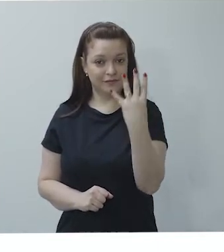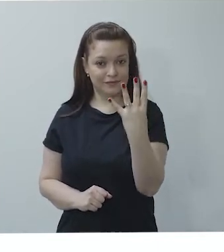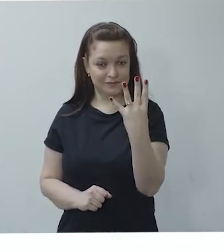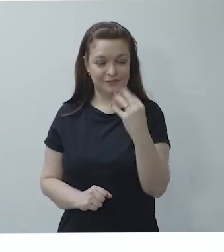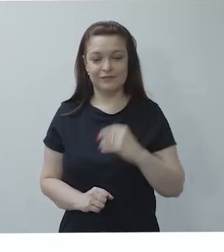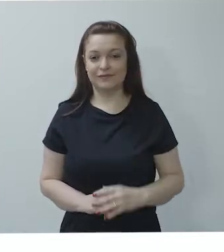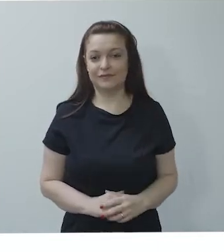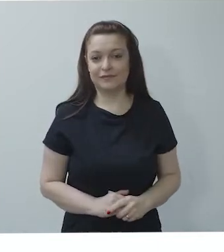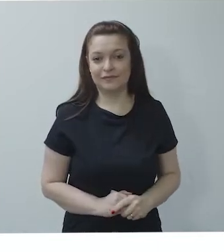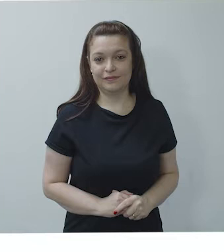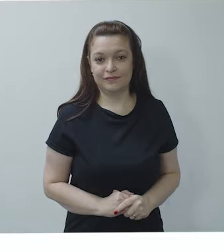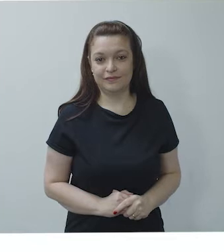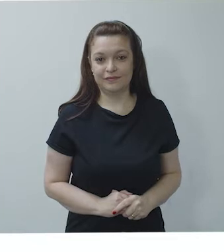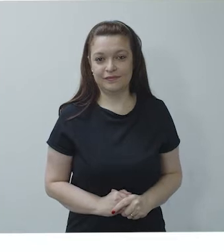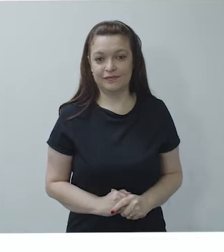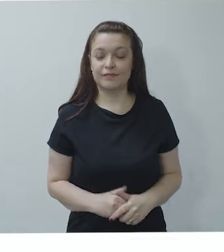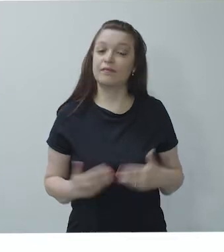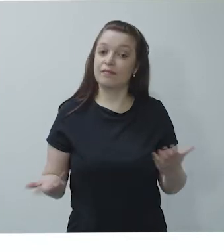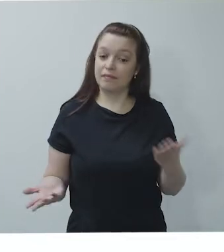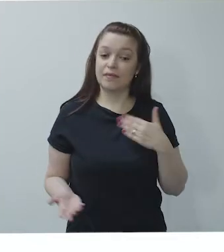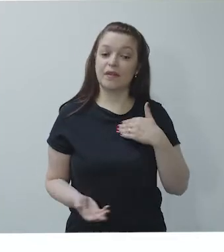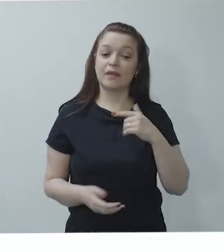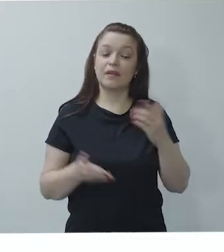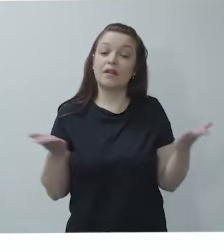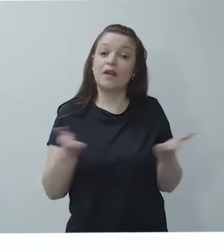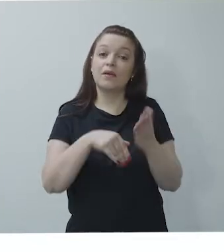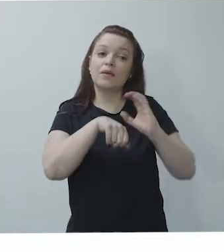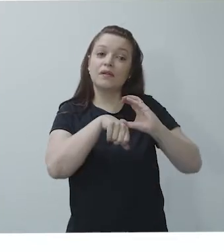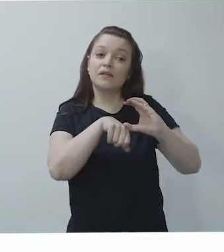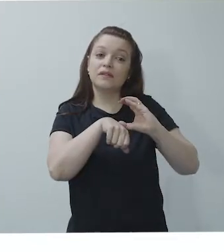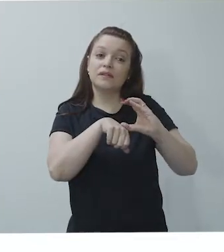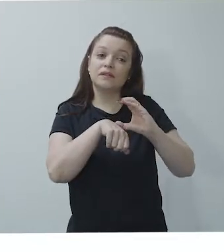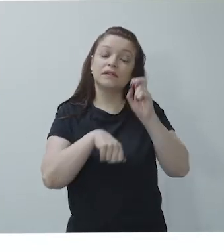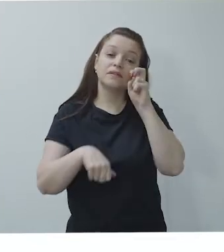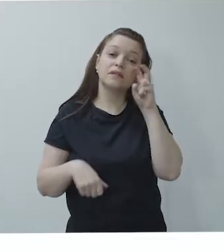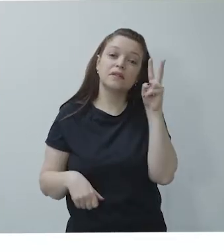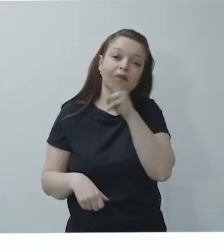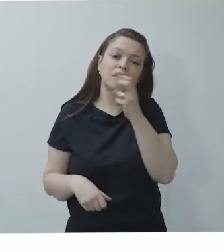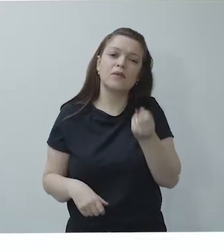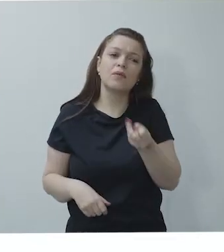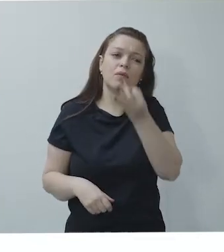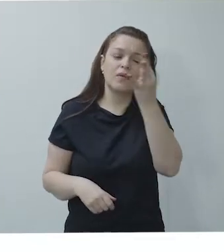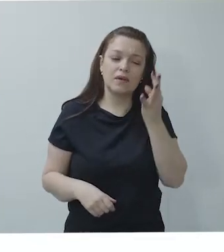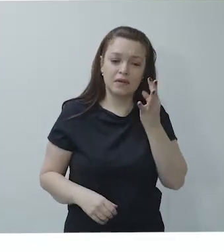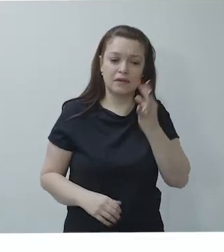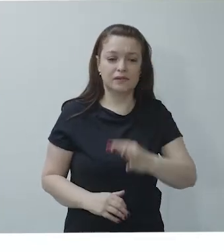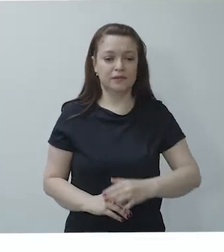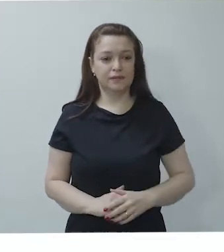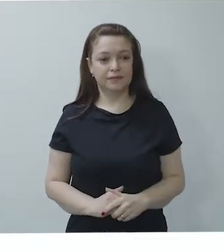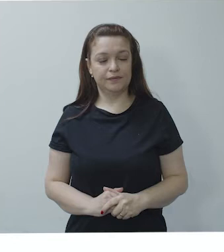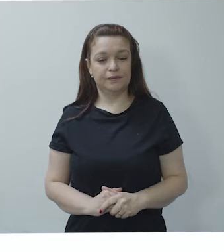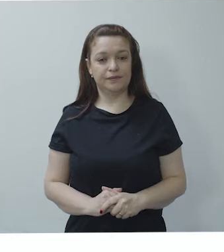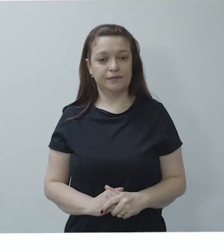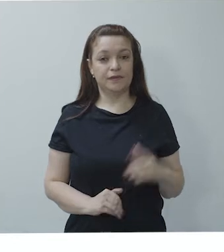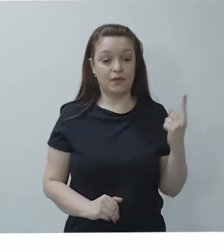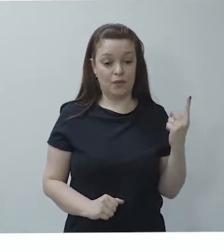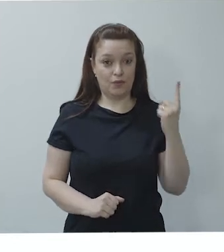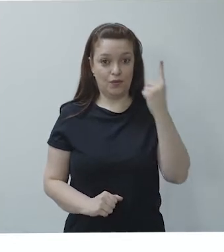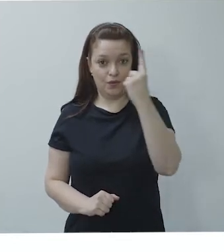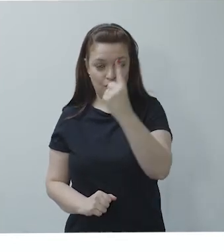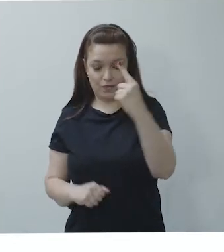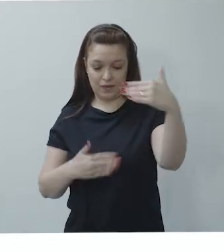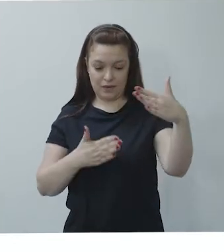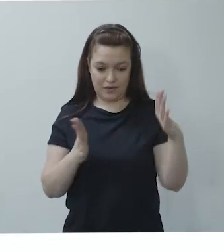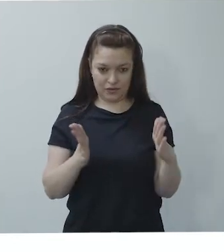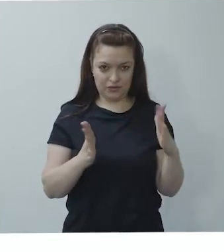três, quatro. E a cor cinza, quantas bolas tem na cor cinza? Uma,